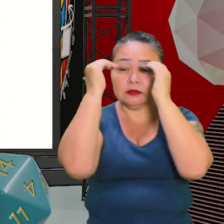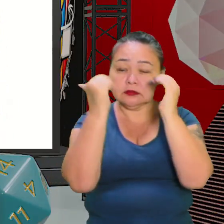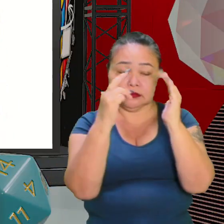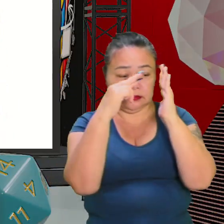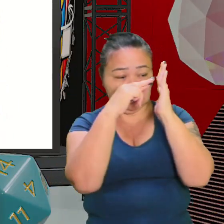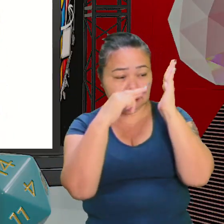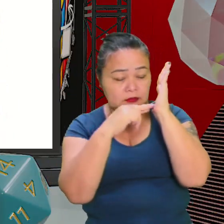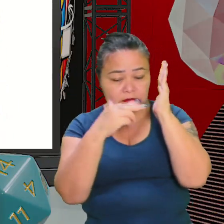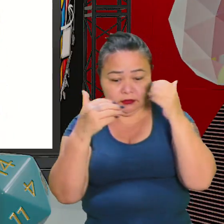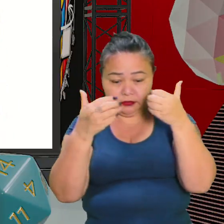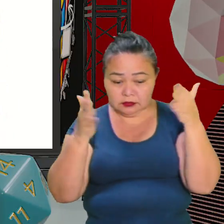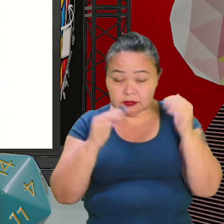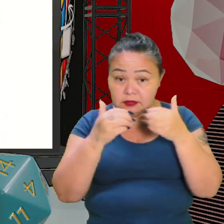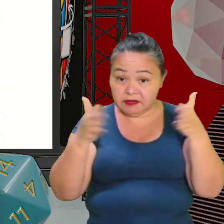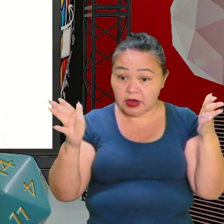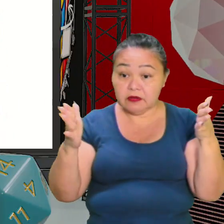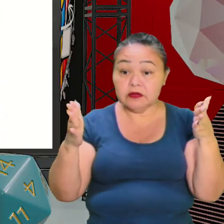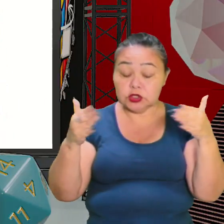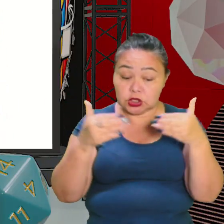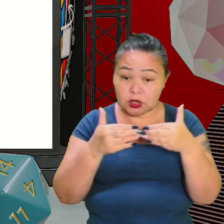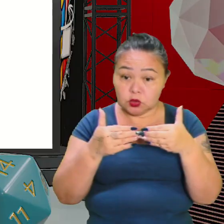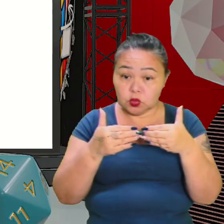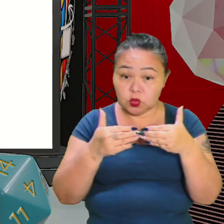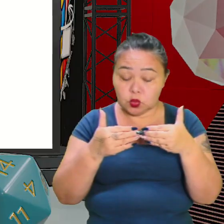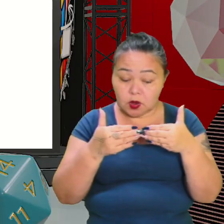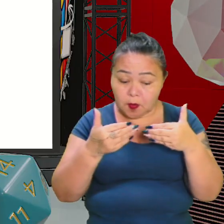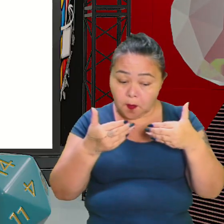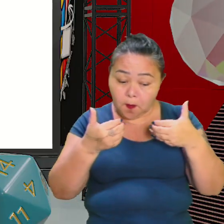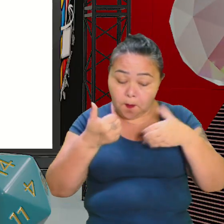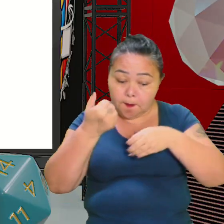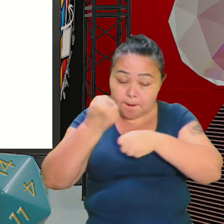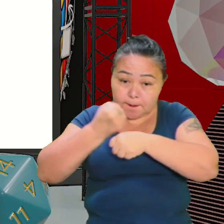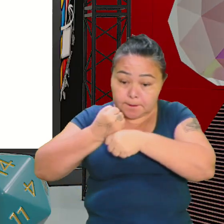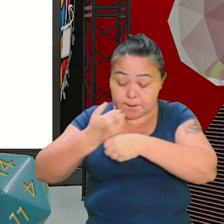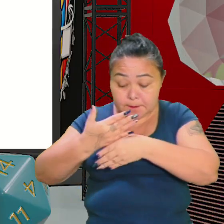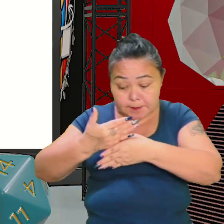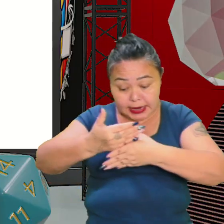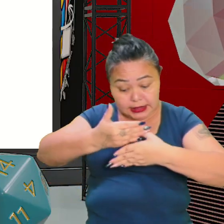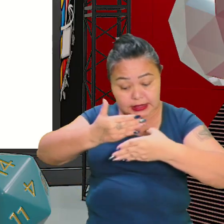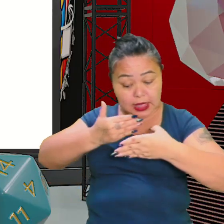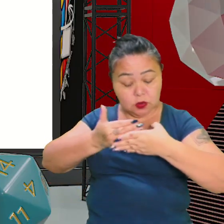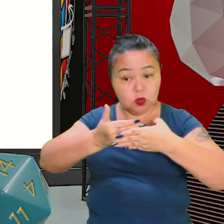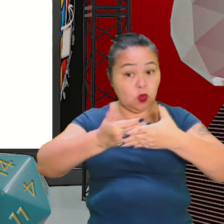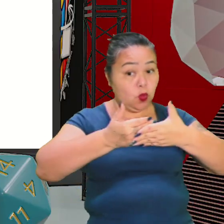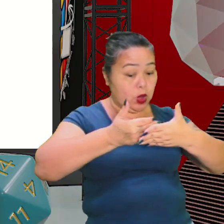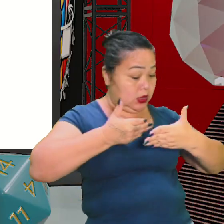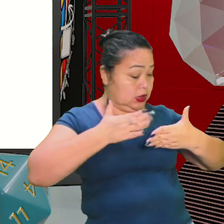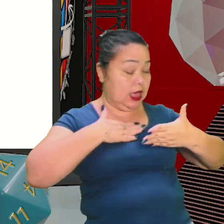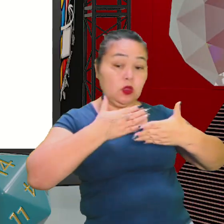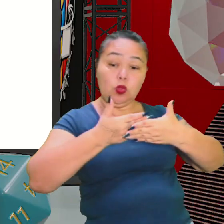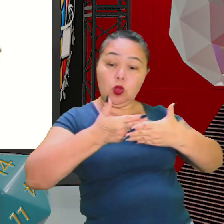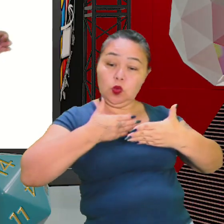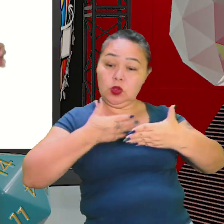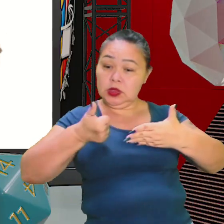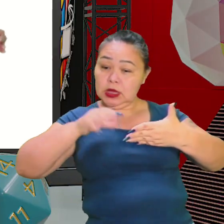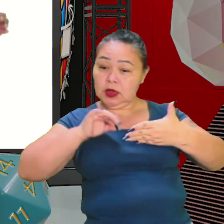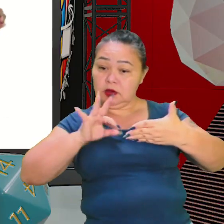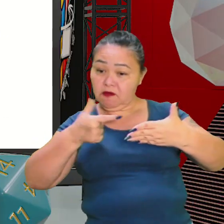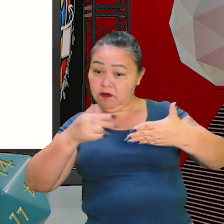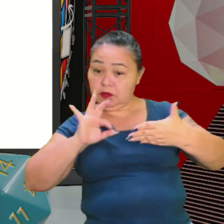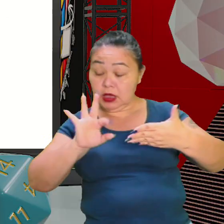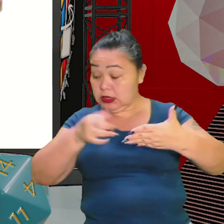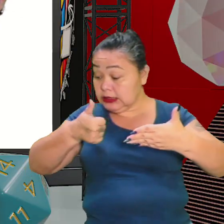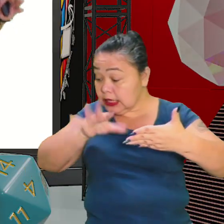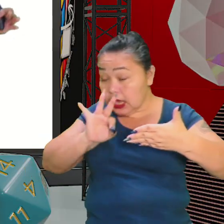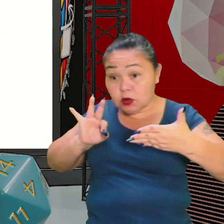às regras do intervalo fechado e puxo o muro para o meu limite de território, 10 metros, 20